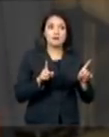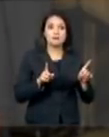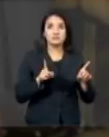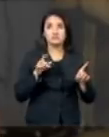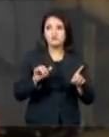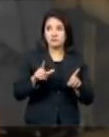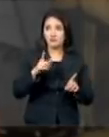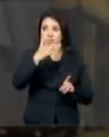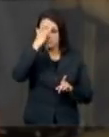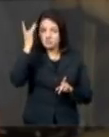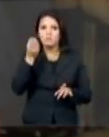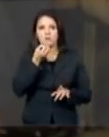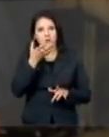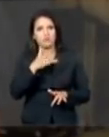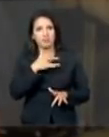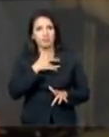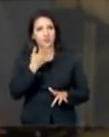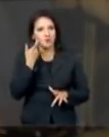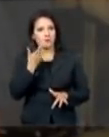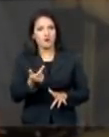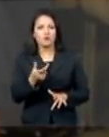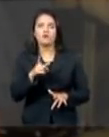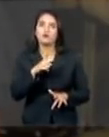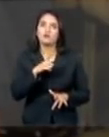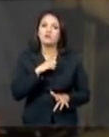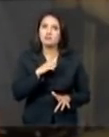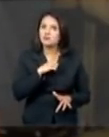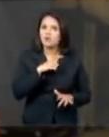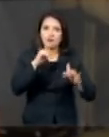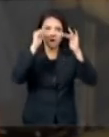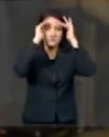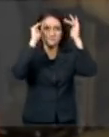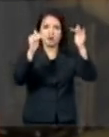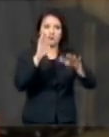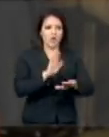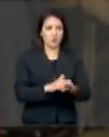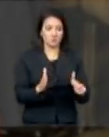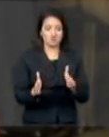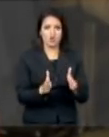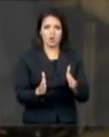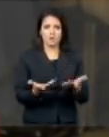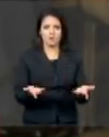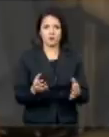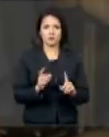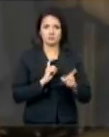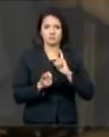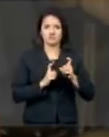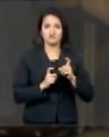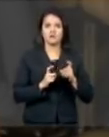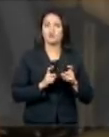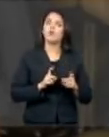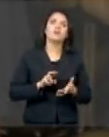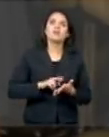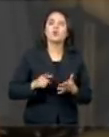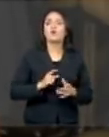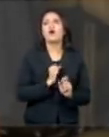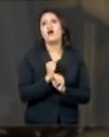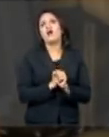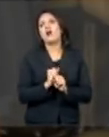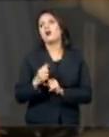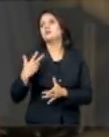o ato administrativo que fazer não há que se rever ramos depois é